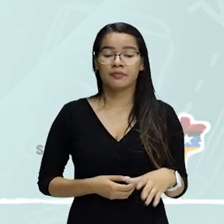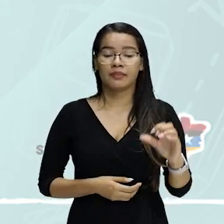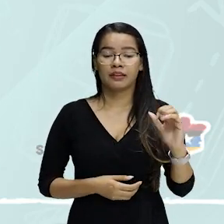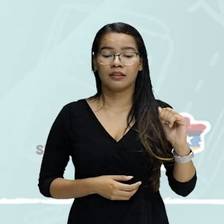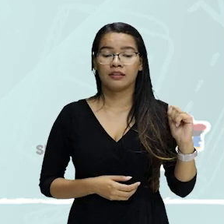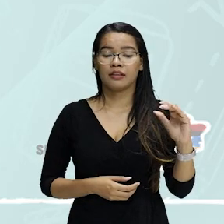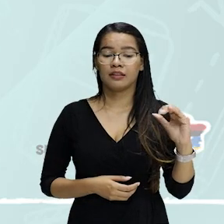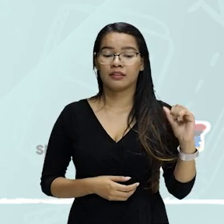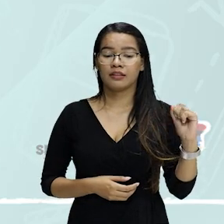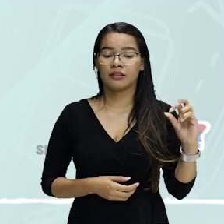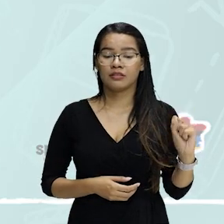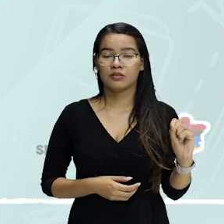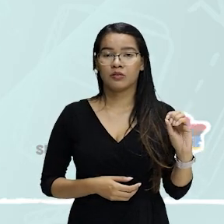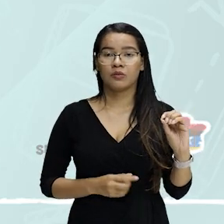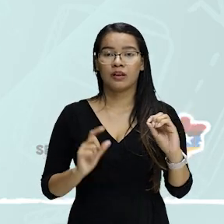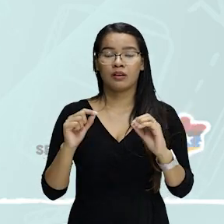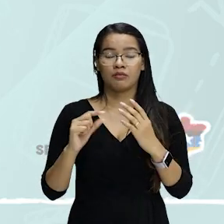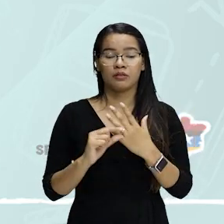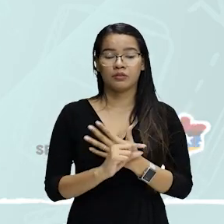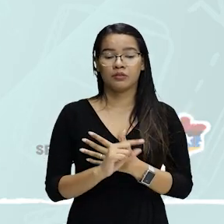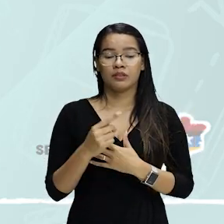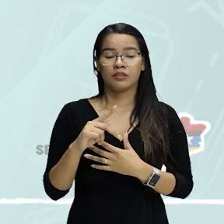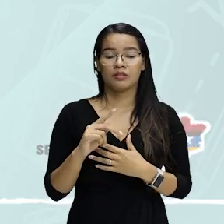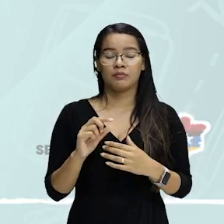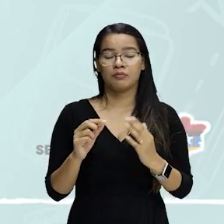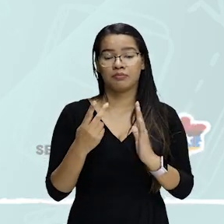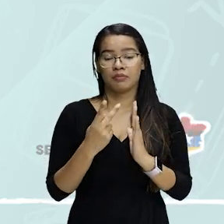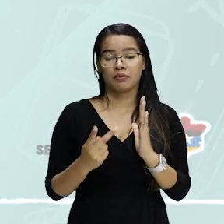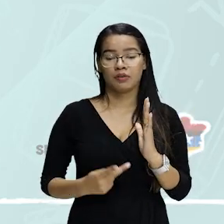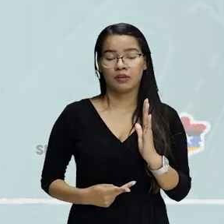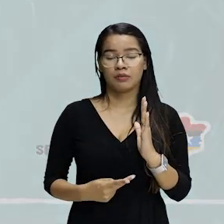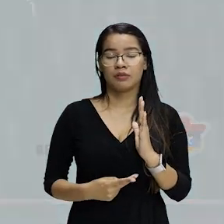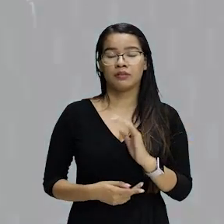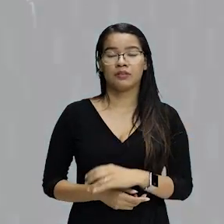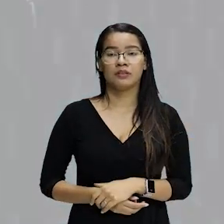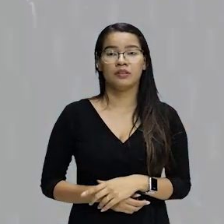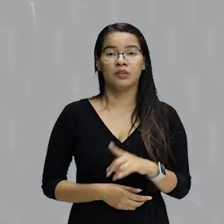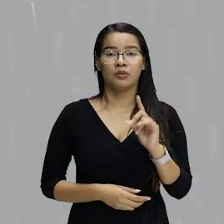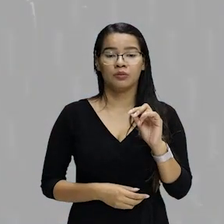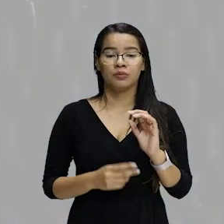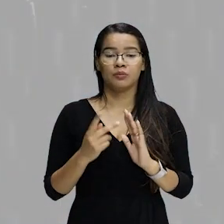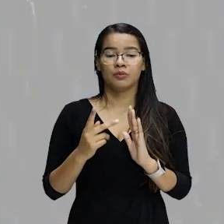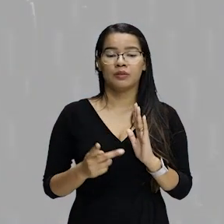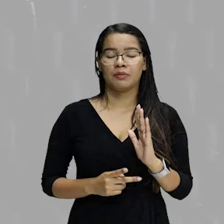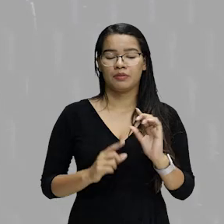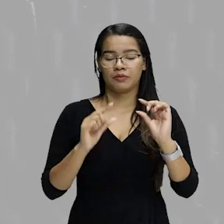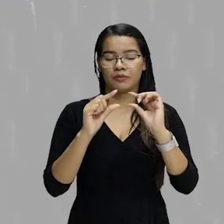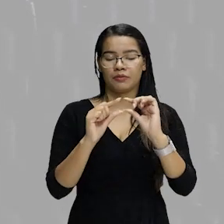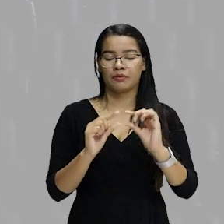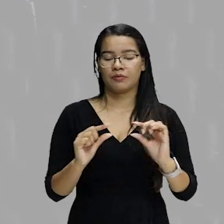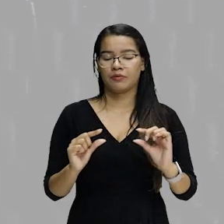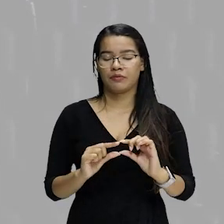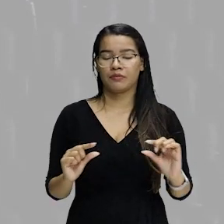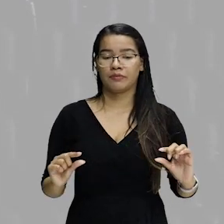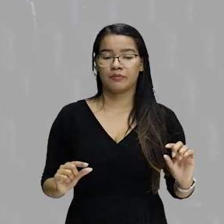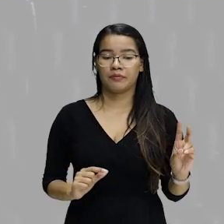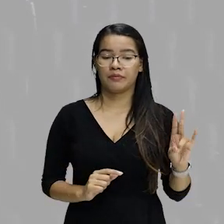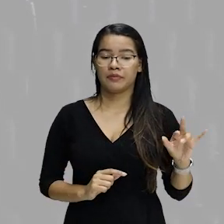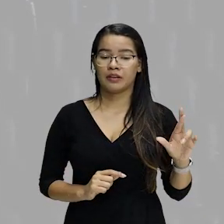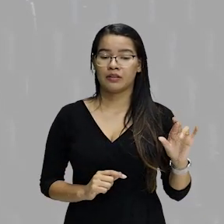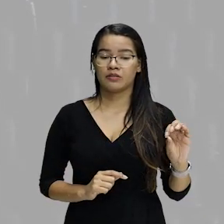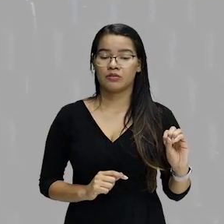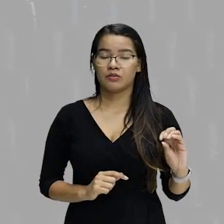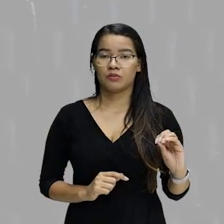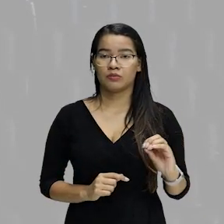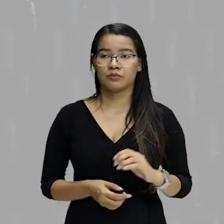Cacaso é o autor dessa poesia, né, desse poema. O poema é em verso. Observe, 1, 2, 3,